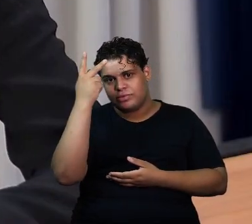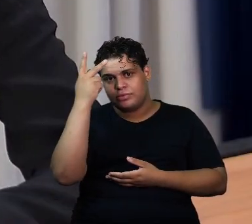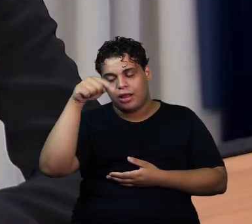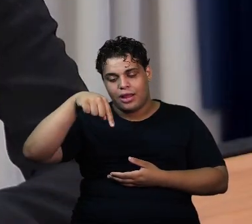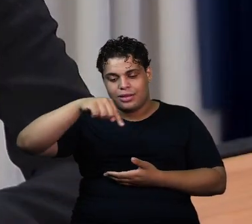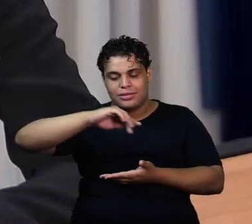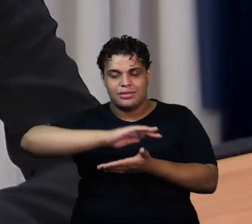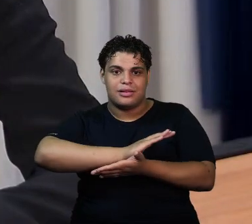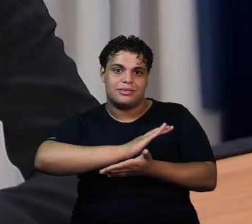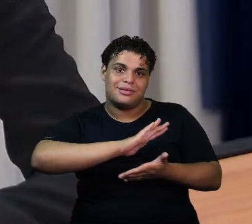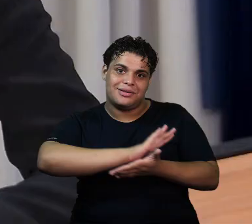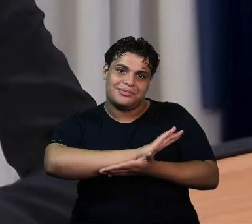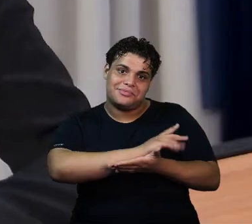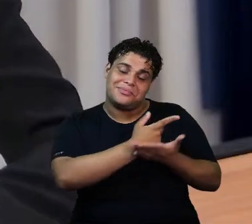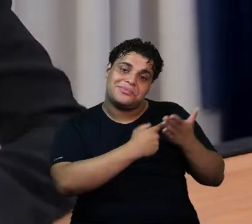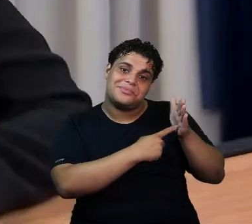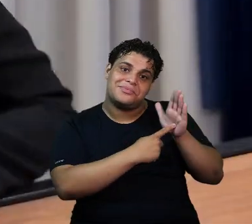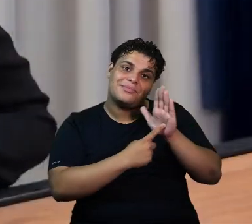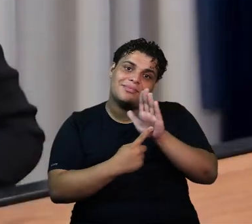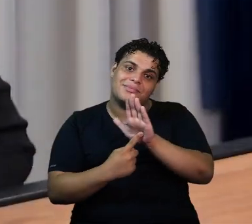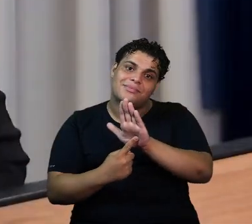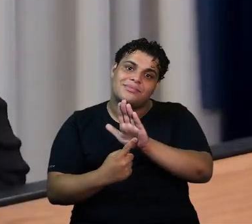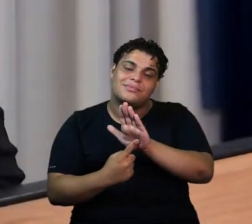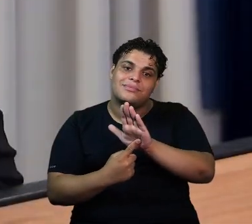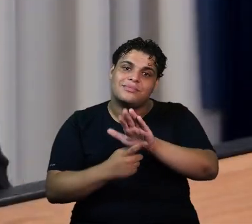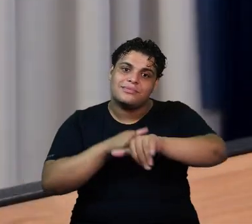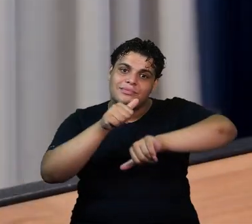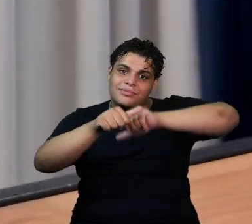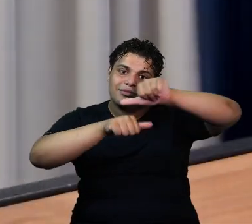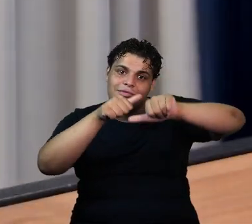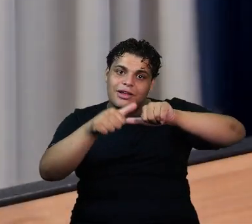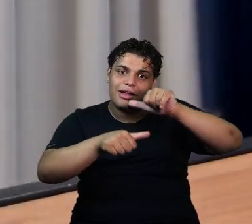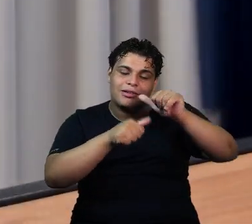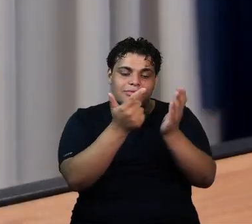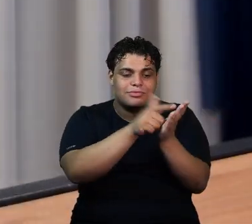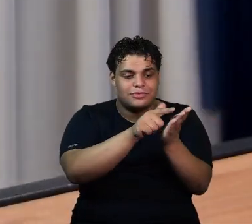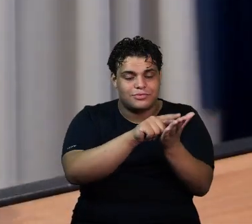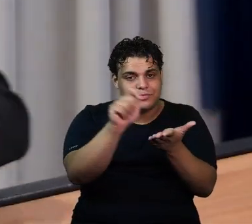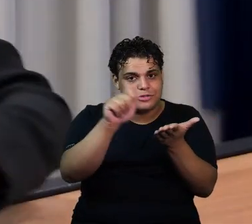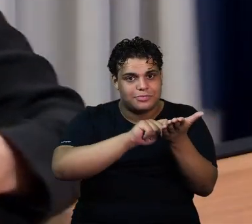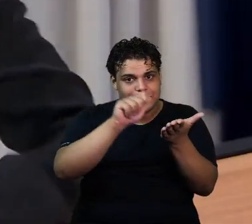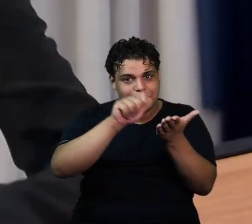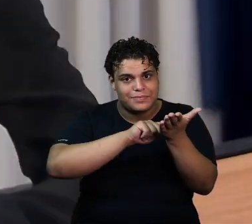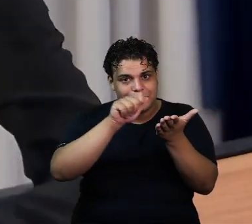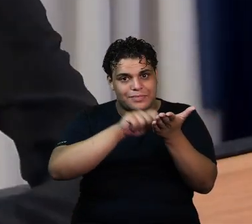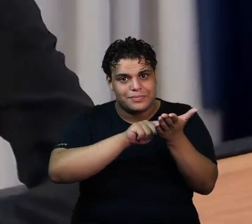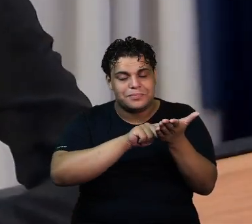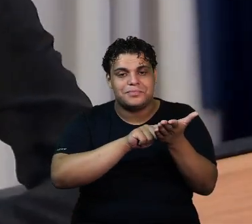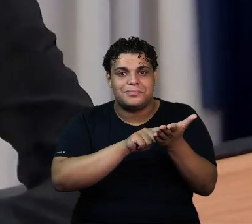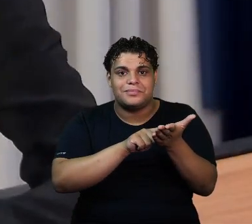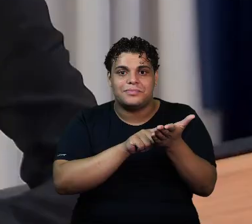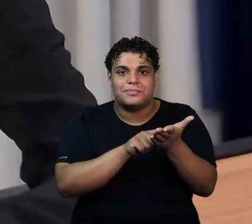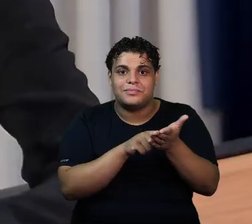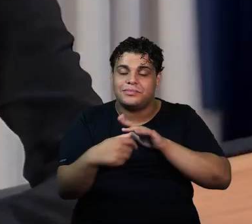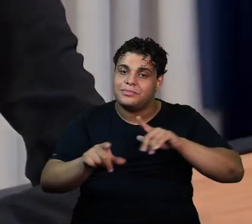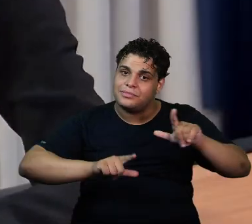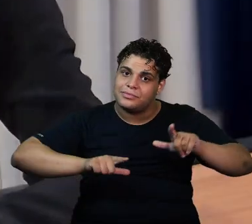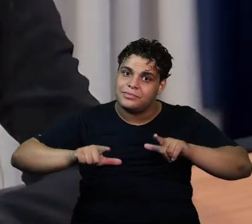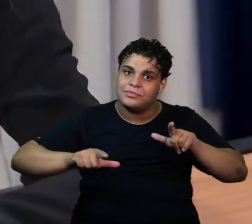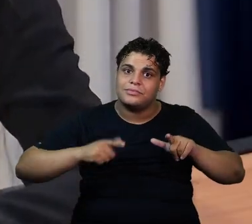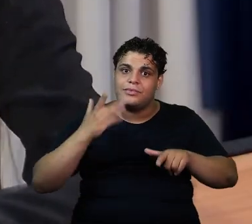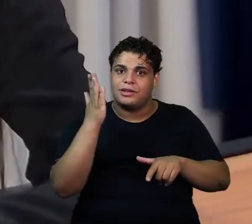de Araxá, que ajudou a organizar o livro, a escrever o livro, ele trabalhou com